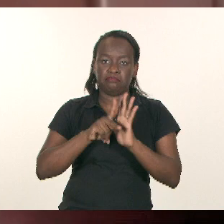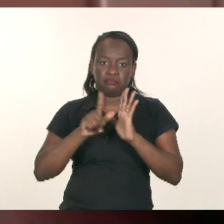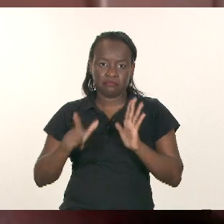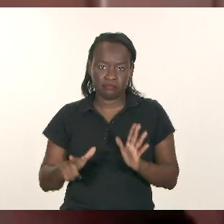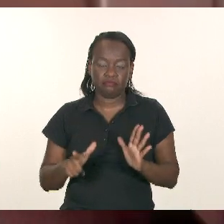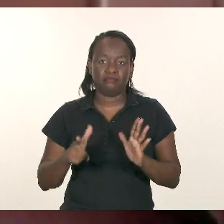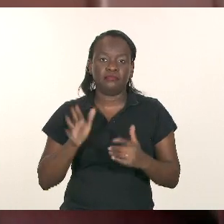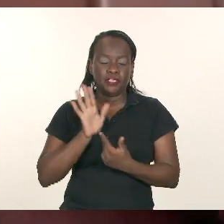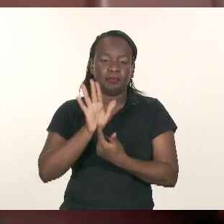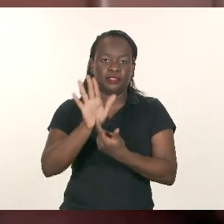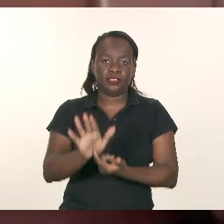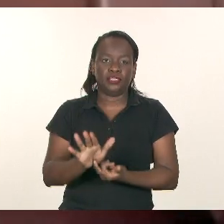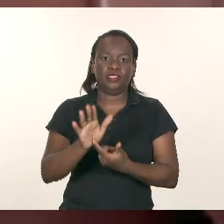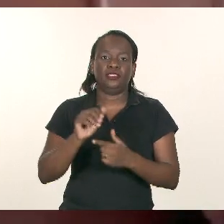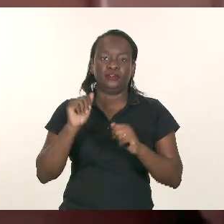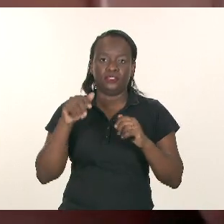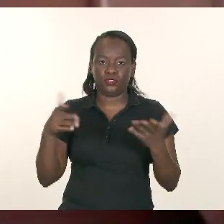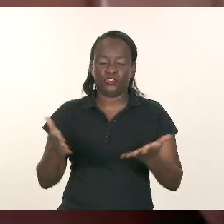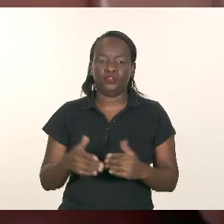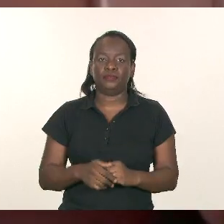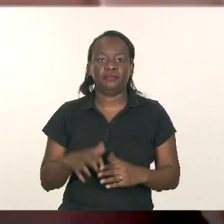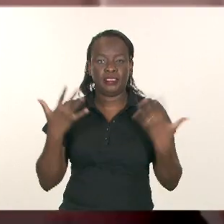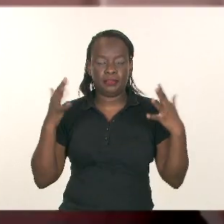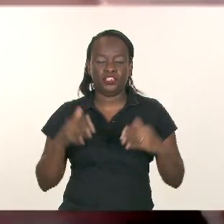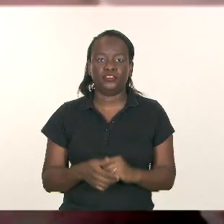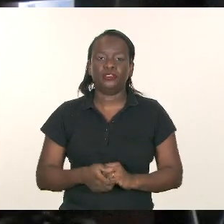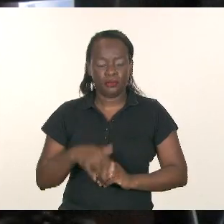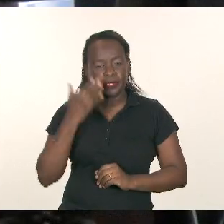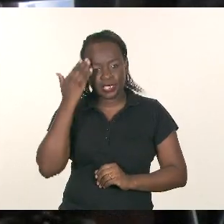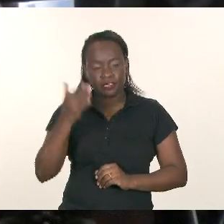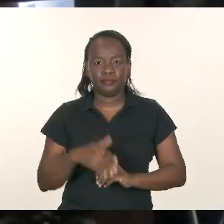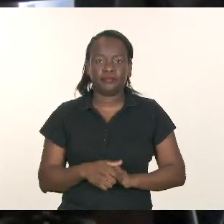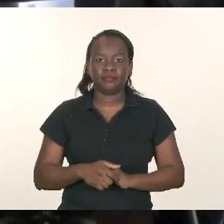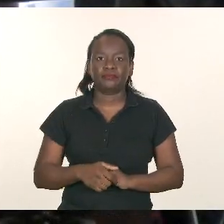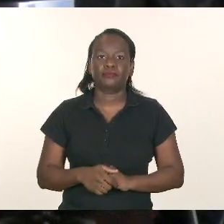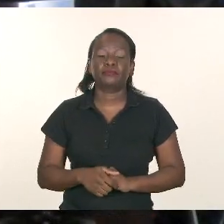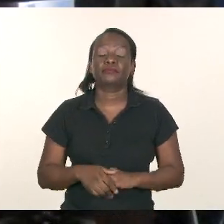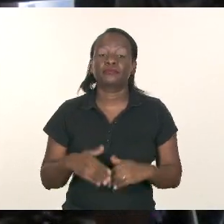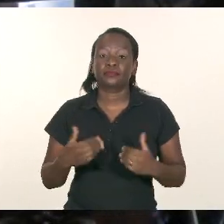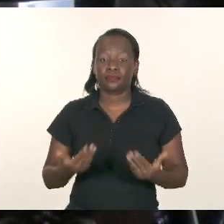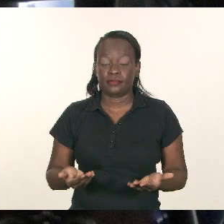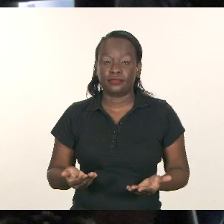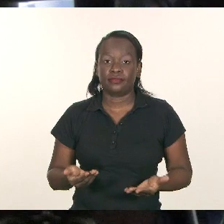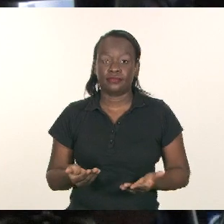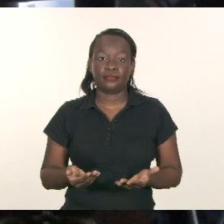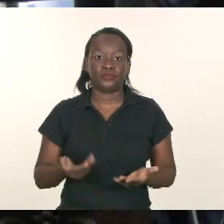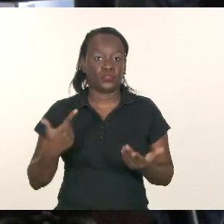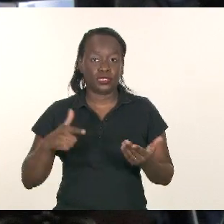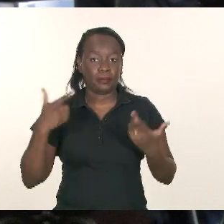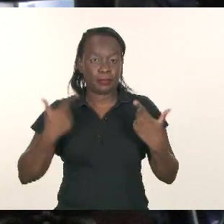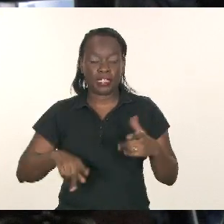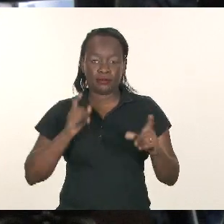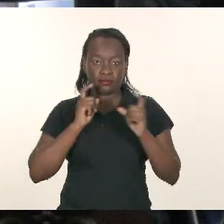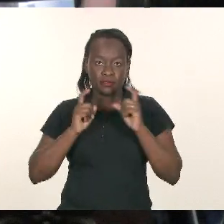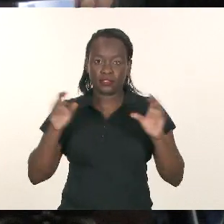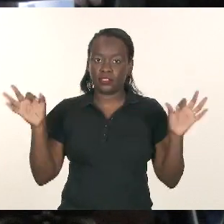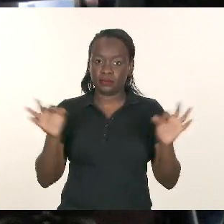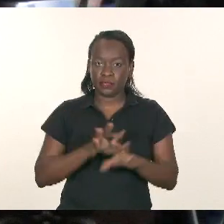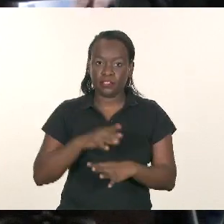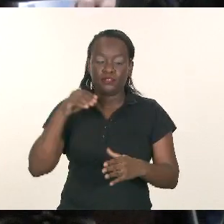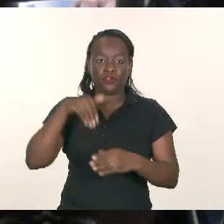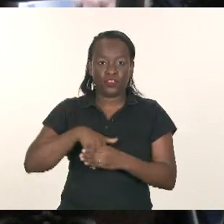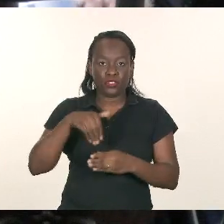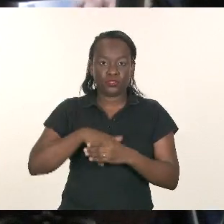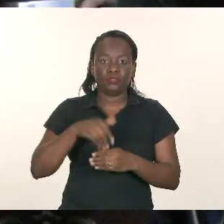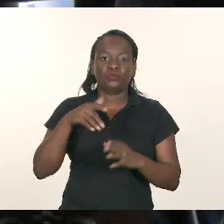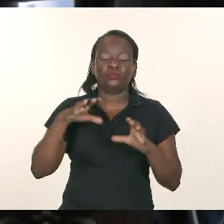projetos apresentados na casa. Obrigado. Parabéns. Então, não havendo quem queira discutir, encerra a discussão. Em